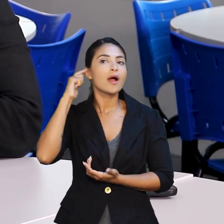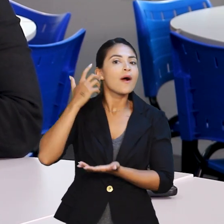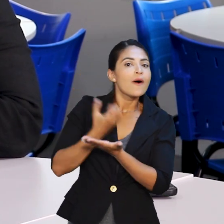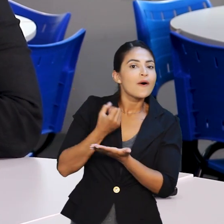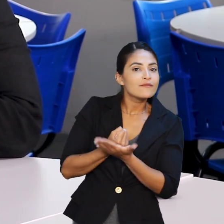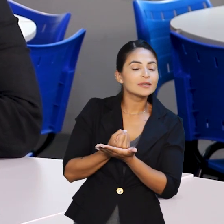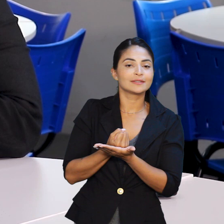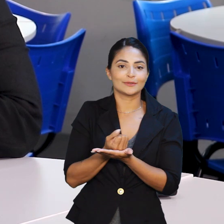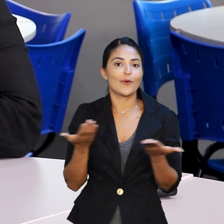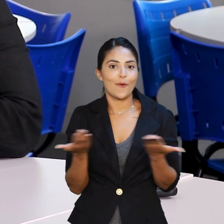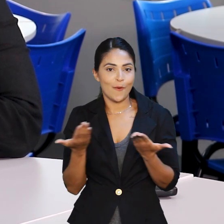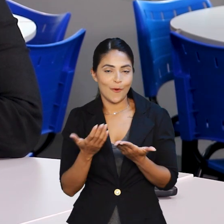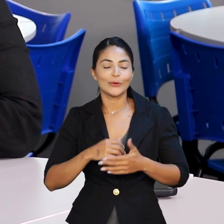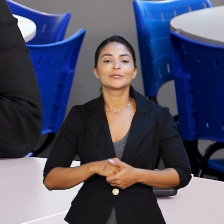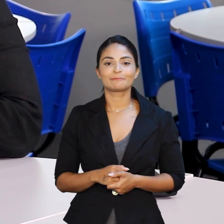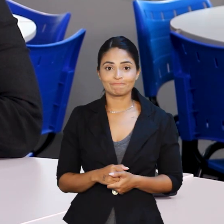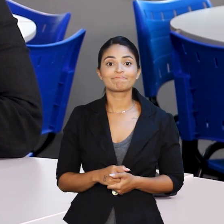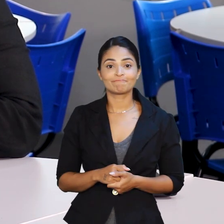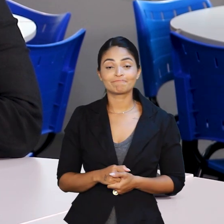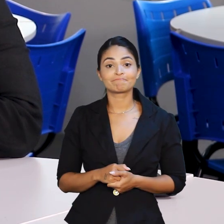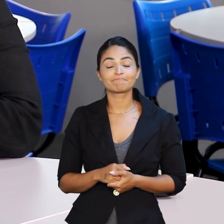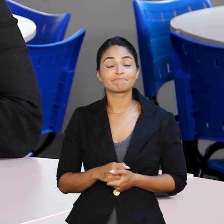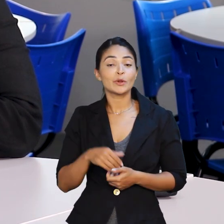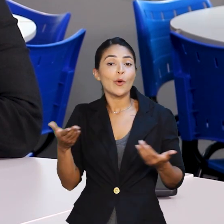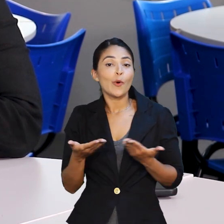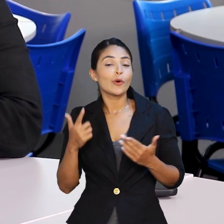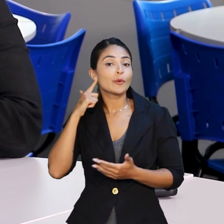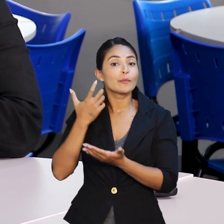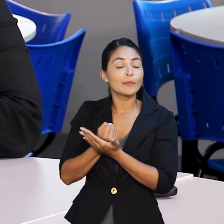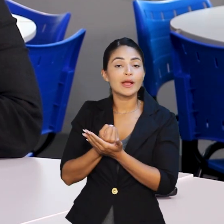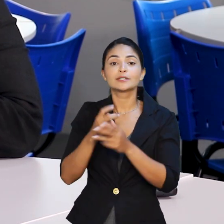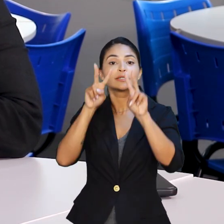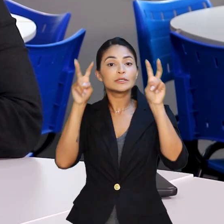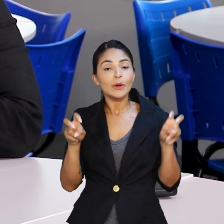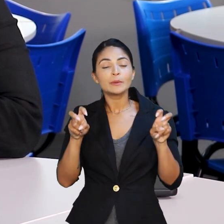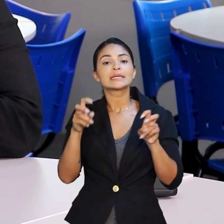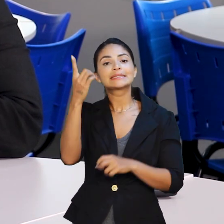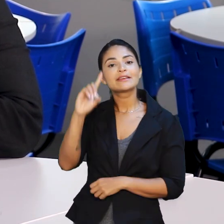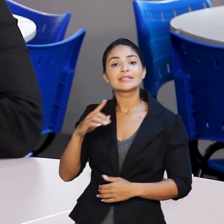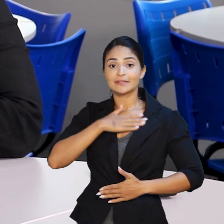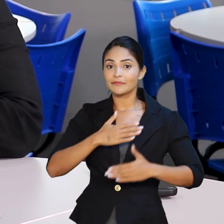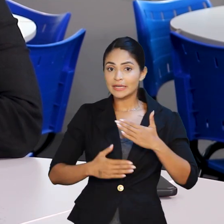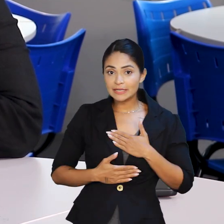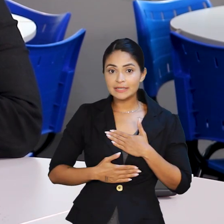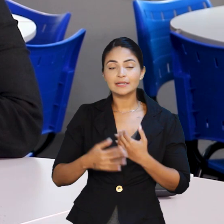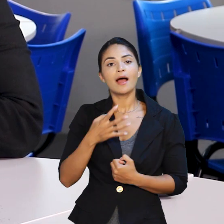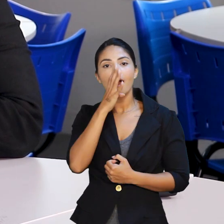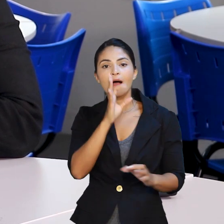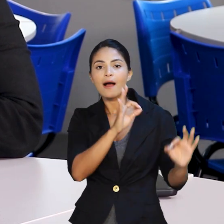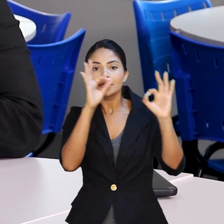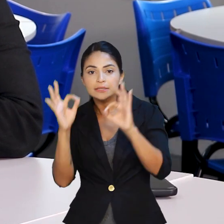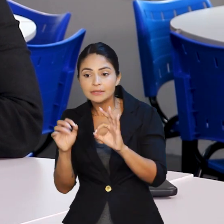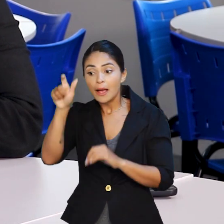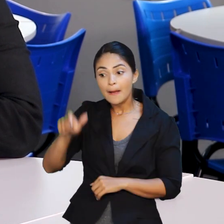estão ouvindo um podcast que fala sobre deficiência física, que estão ouvindo uma pessoa que tem uma